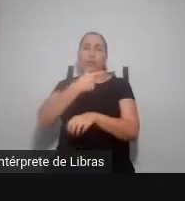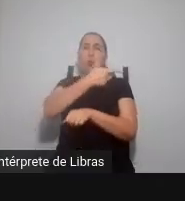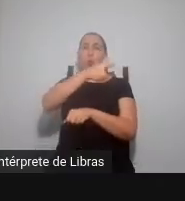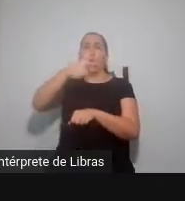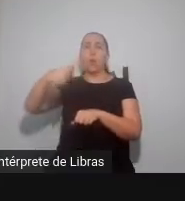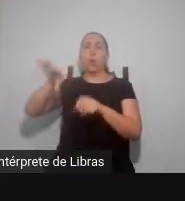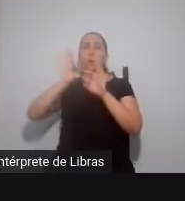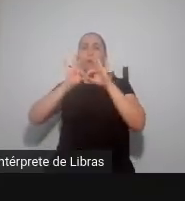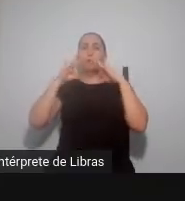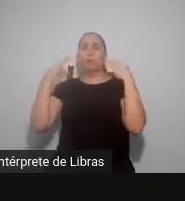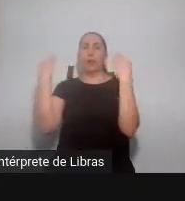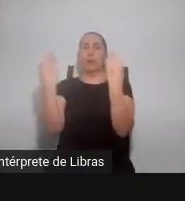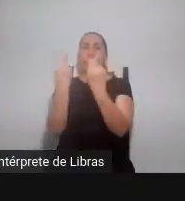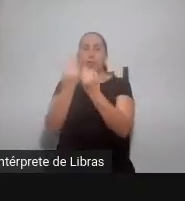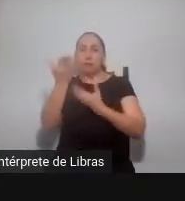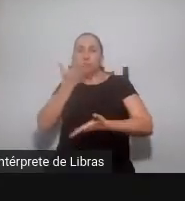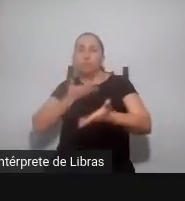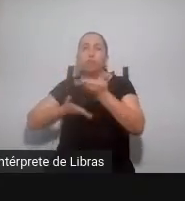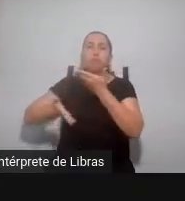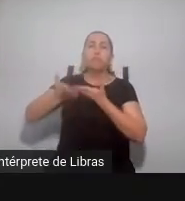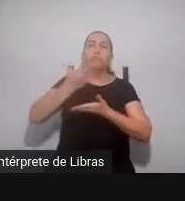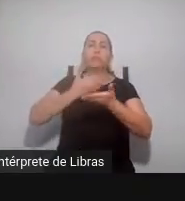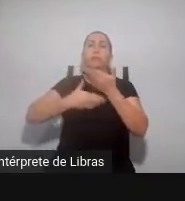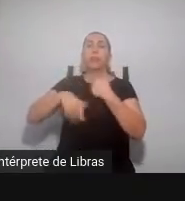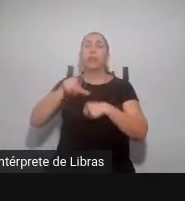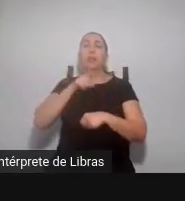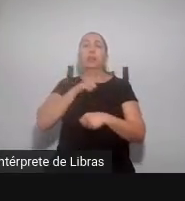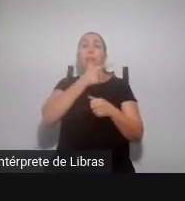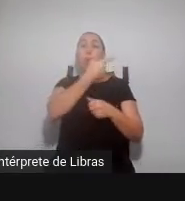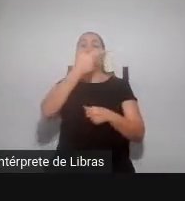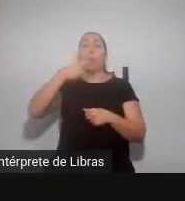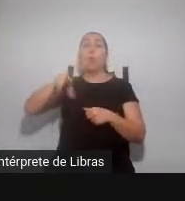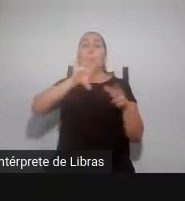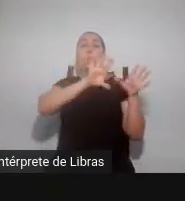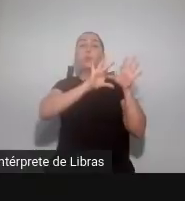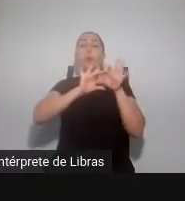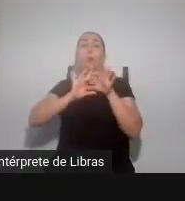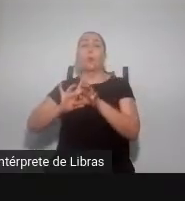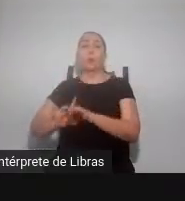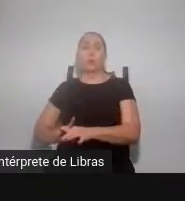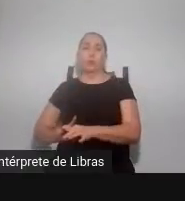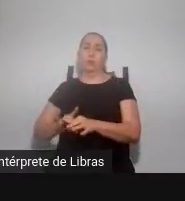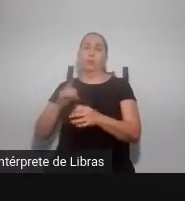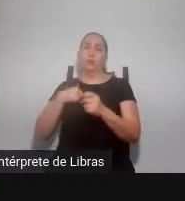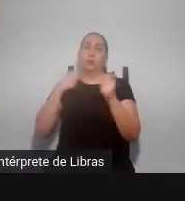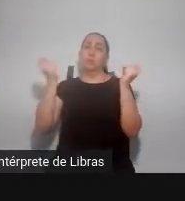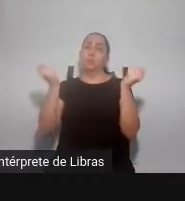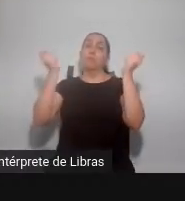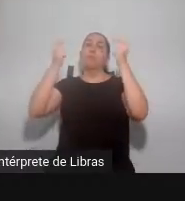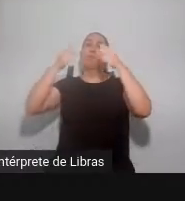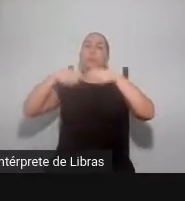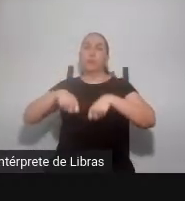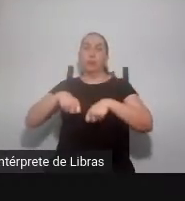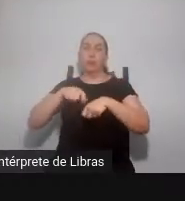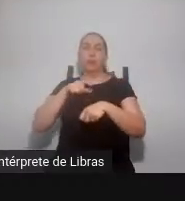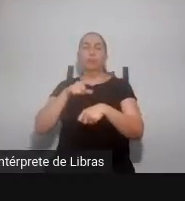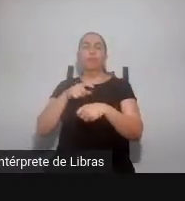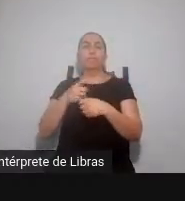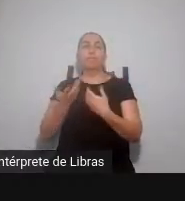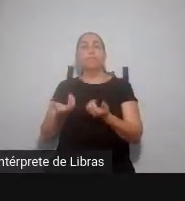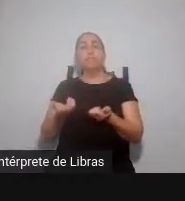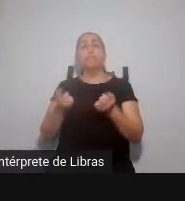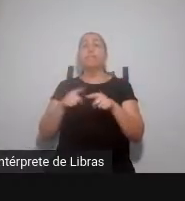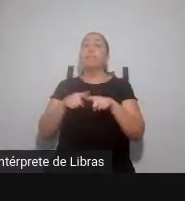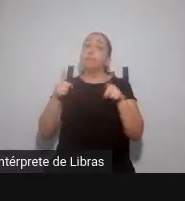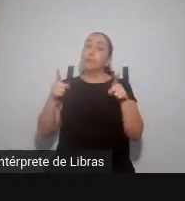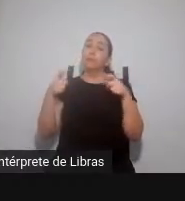contexto que nós estamos aprendendo a lidar com ele, vendo sempre possibilidades, mas tendo que enxergar